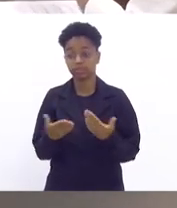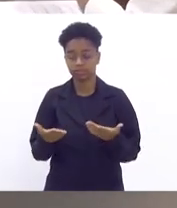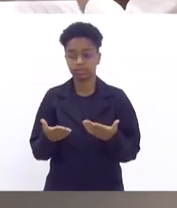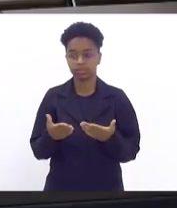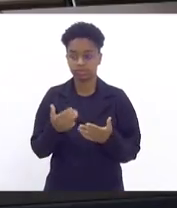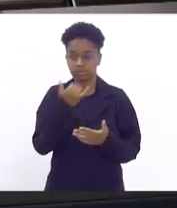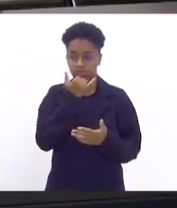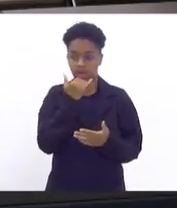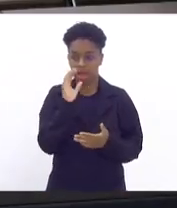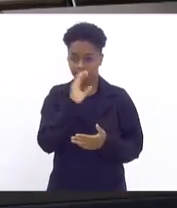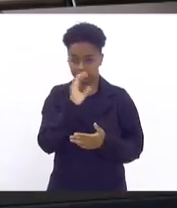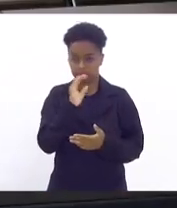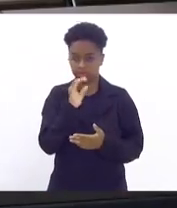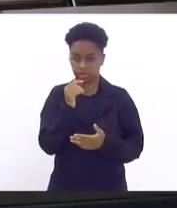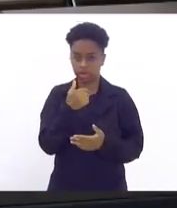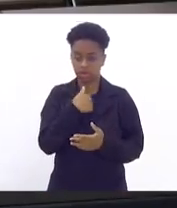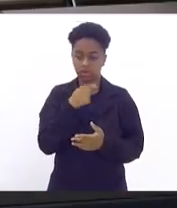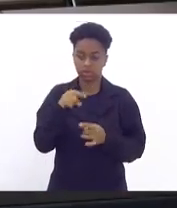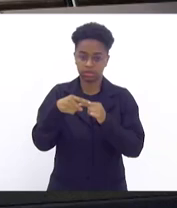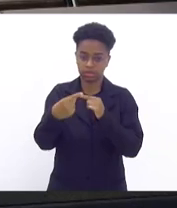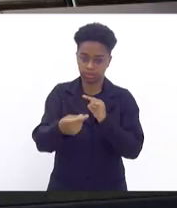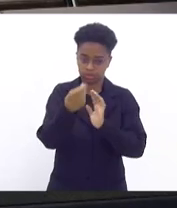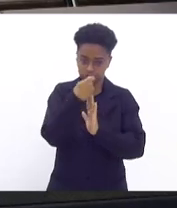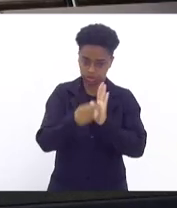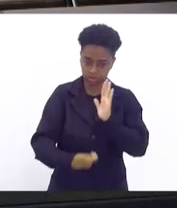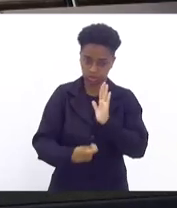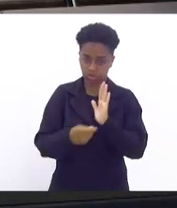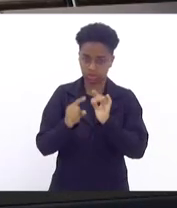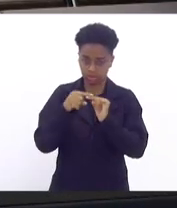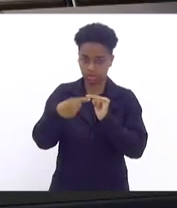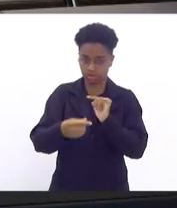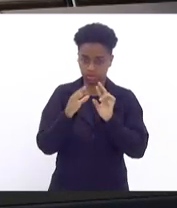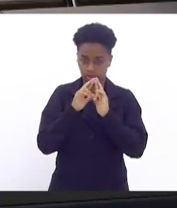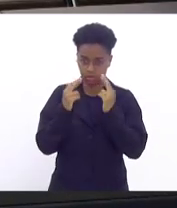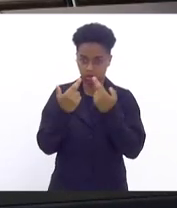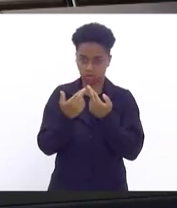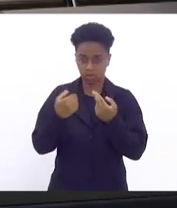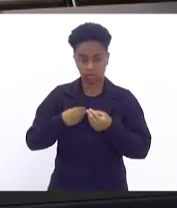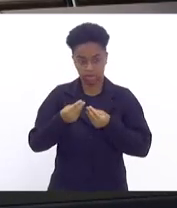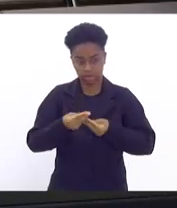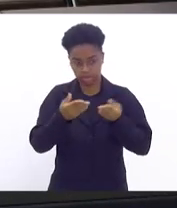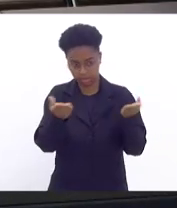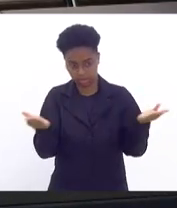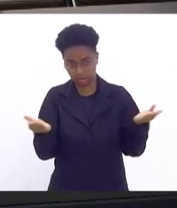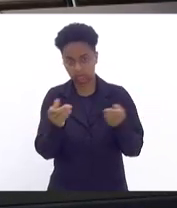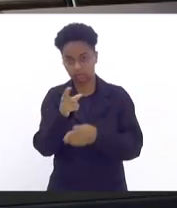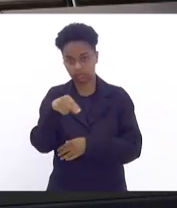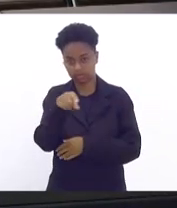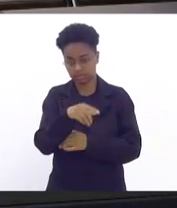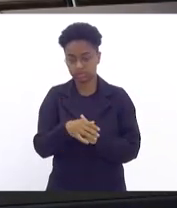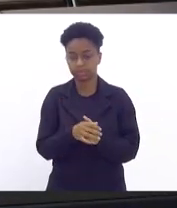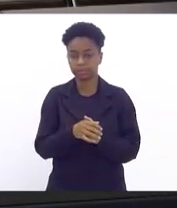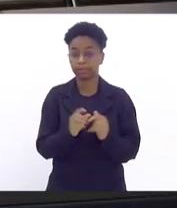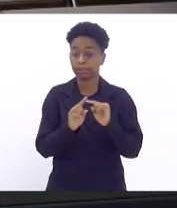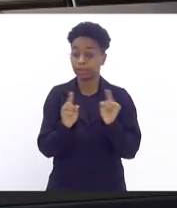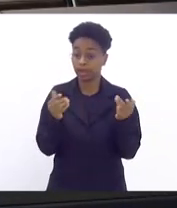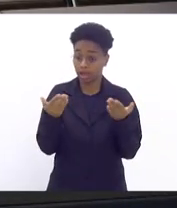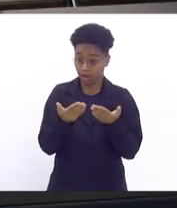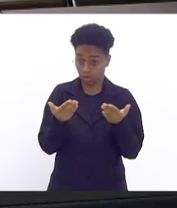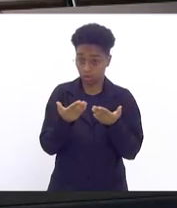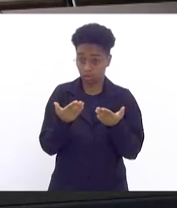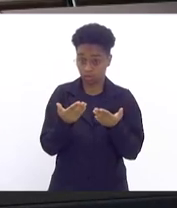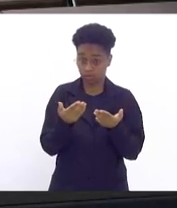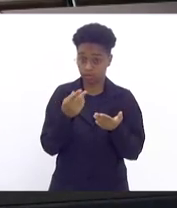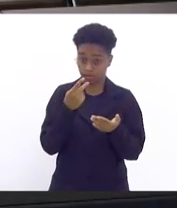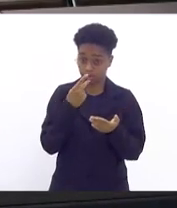rapidinho eu vou dar por escrito depois da ou no meio depois da reunião para vossa excelência e pros relatores mas já Agora só para